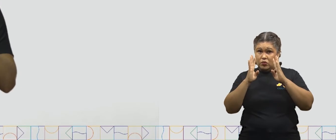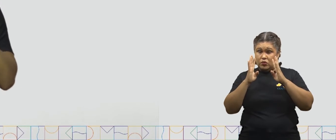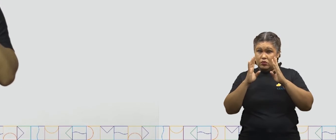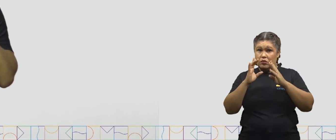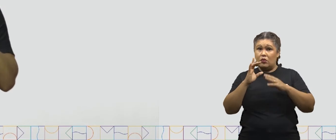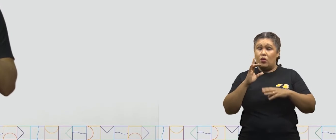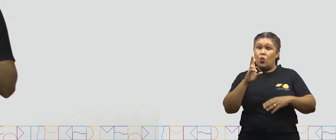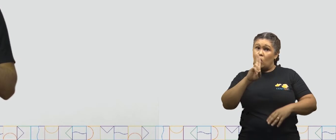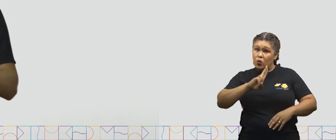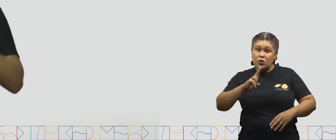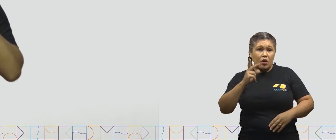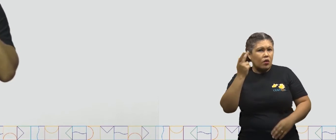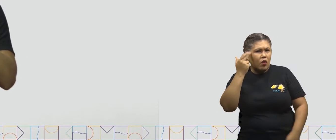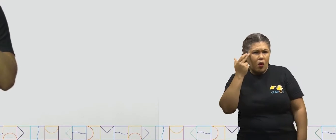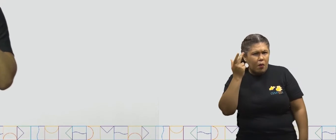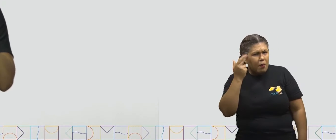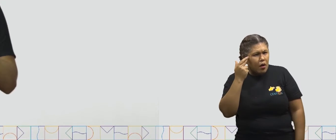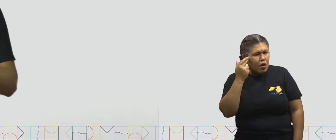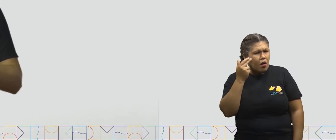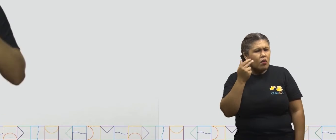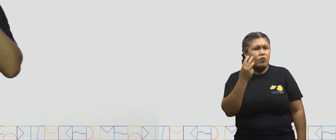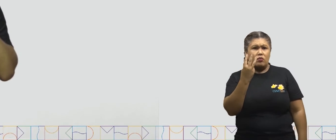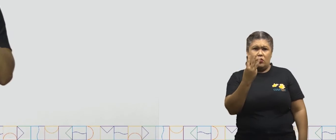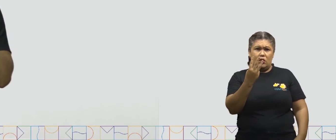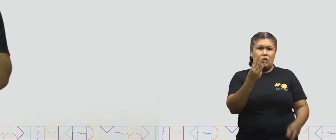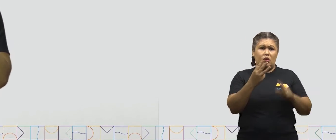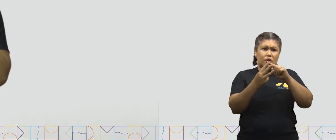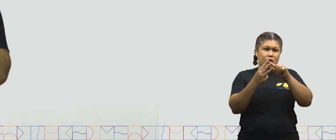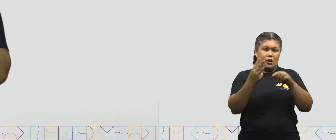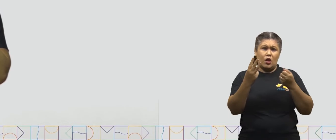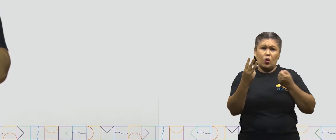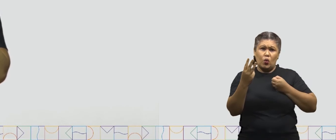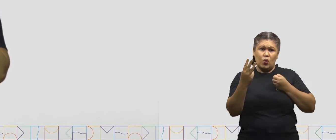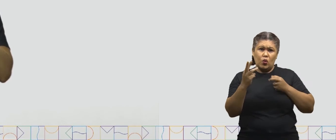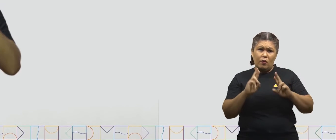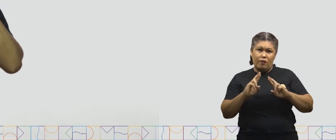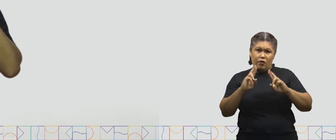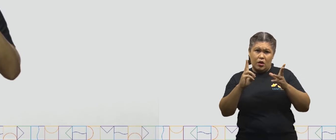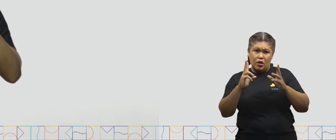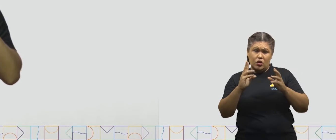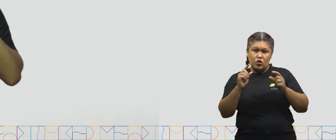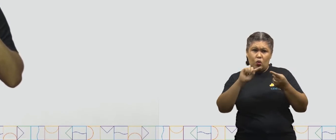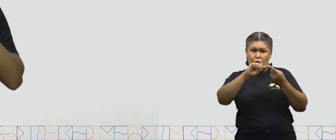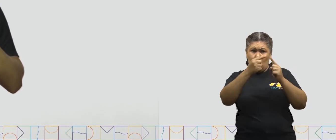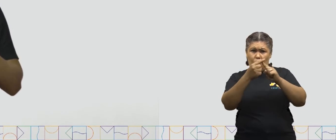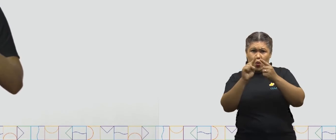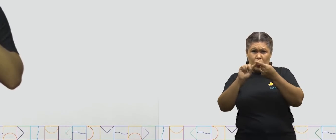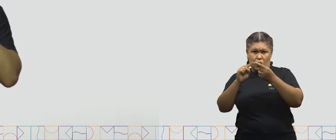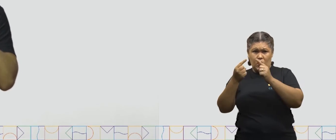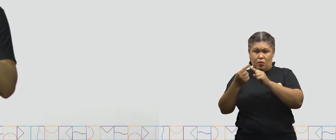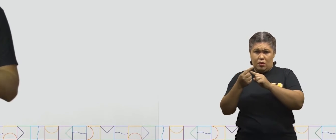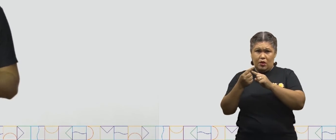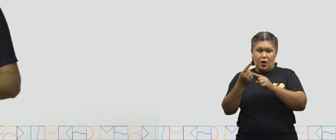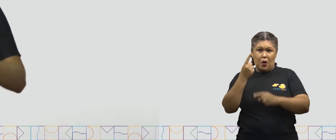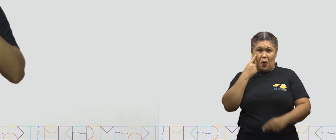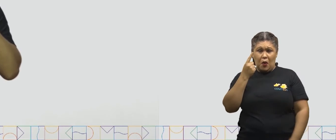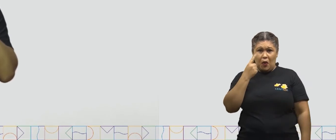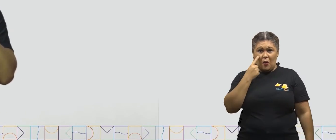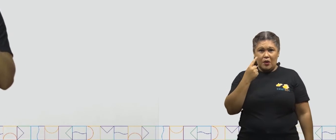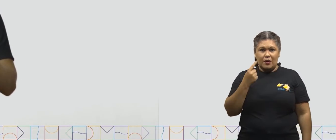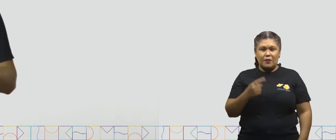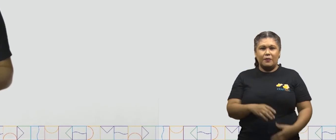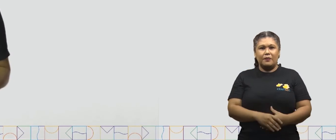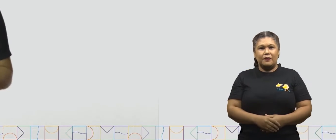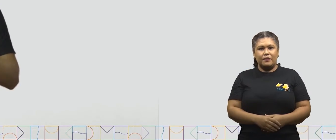esses três mesmos algarismos, nós podemos fazer mais 3 combinações de números,